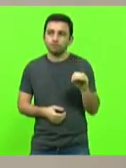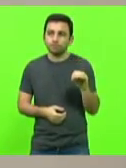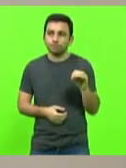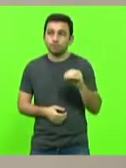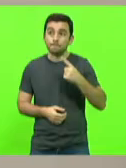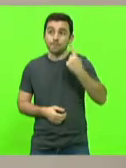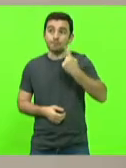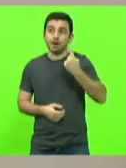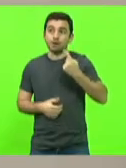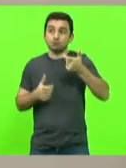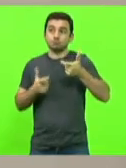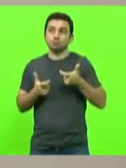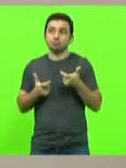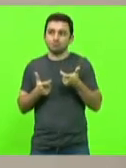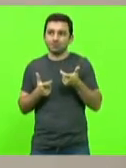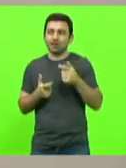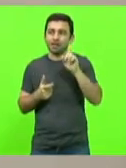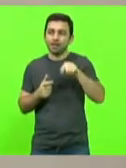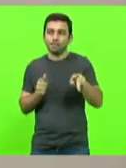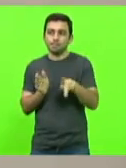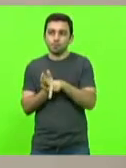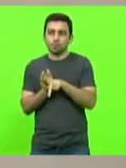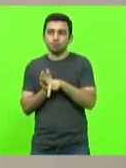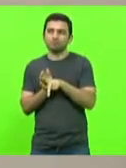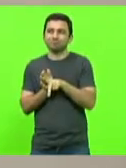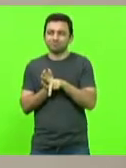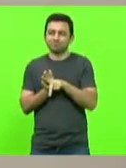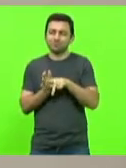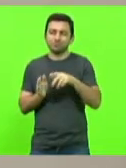primeiro lugar no The Voice Kids, em discussão.